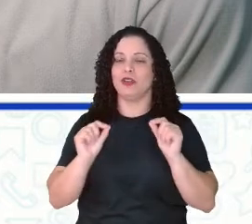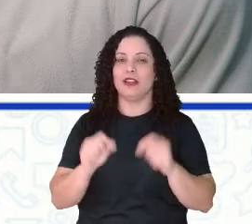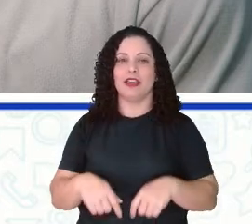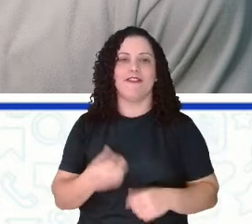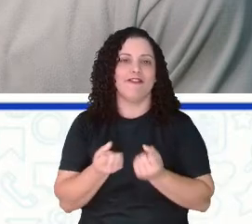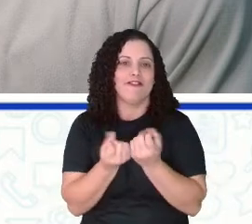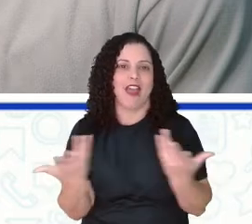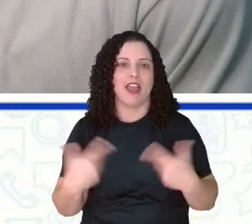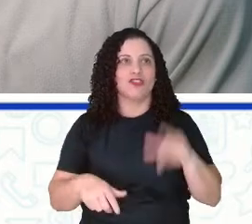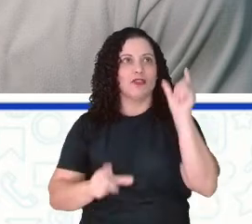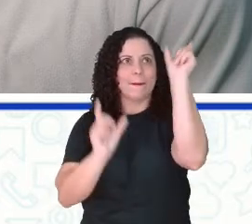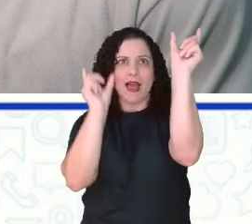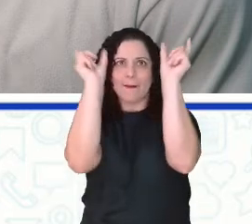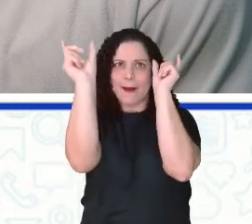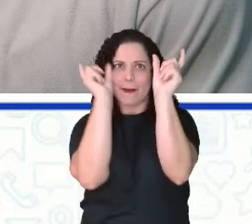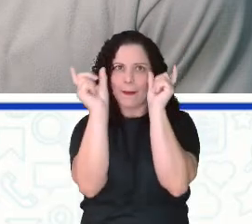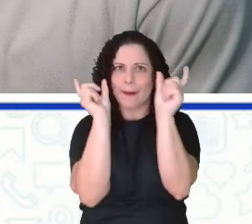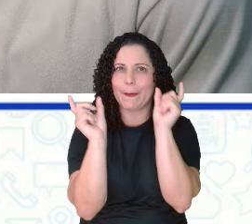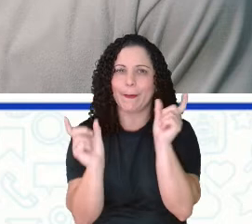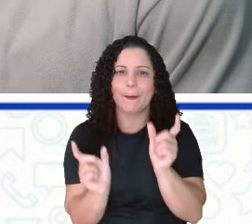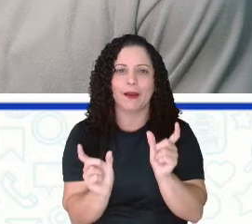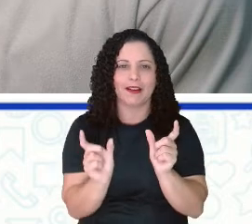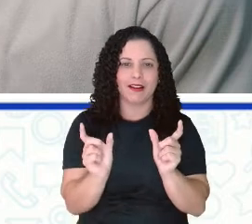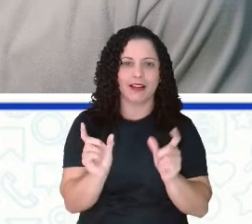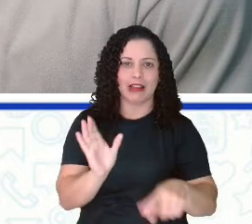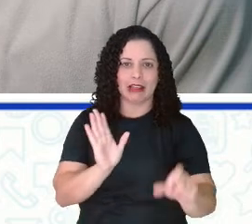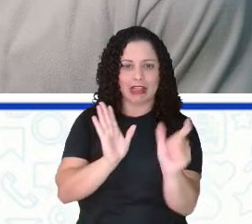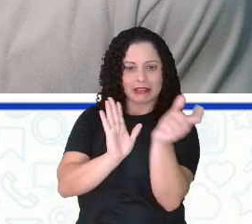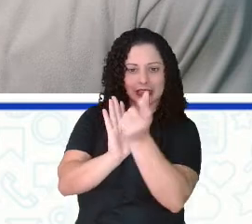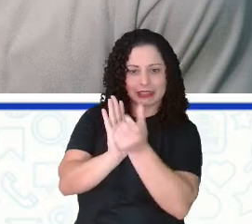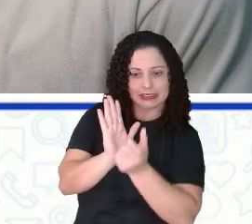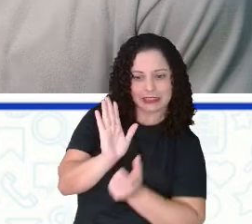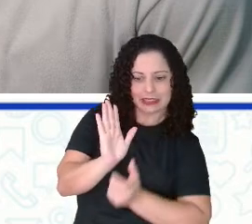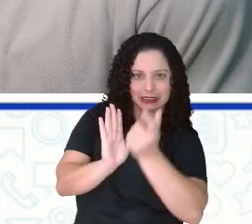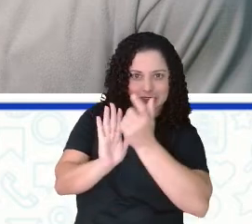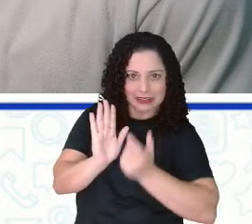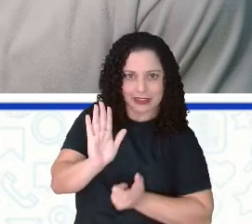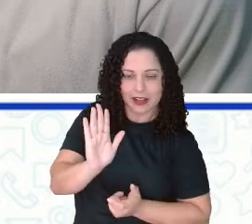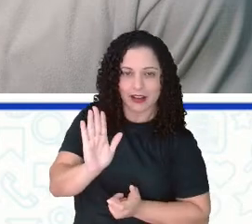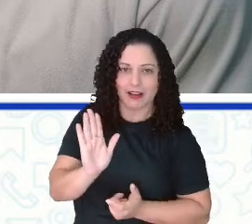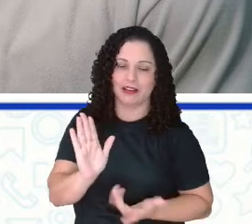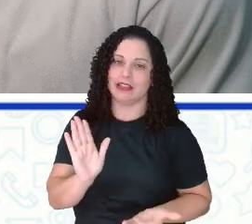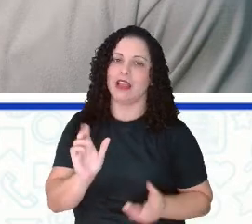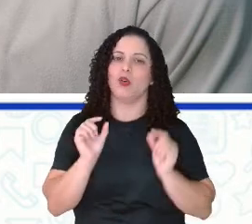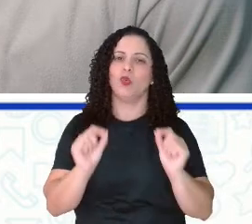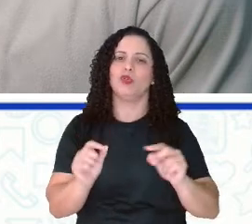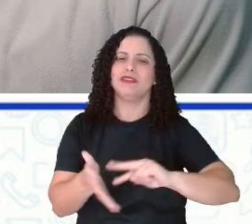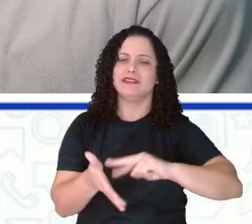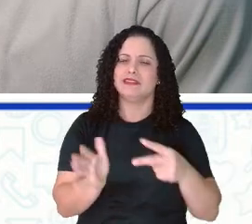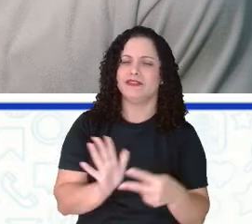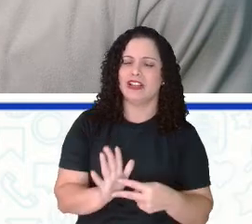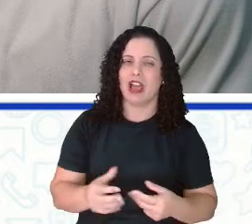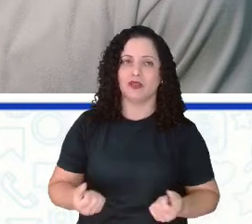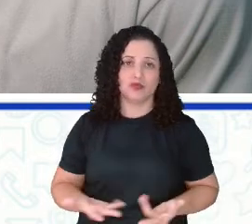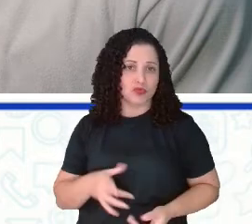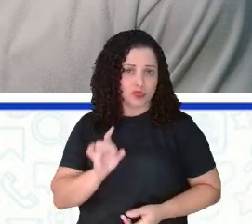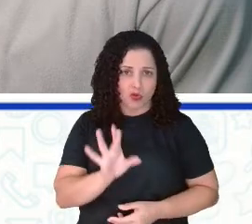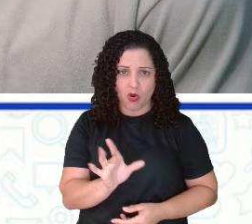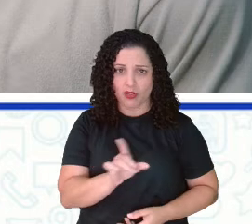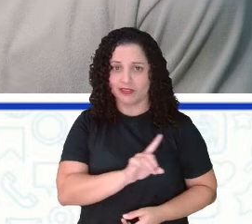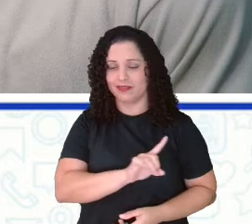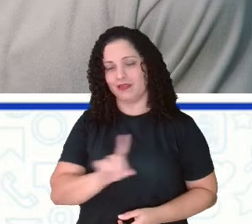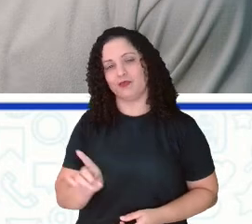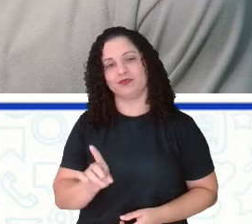de palavras. Não é. É algo que tem significado. Não somente